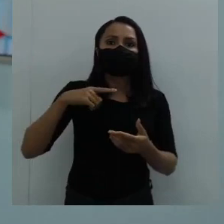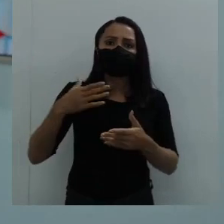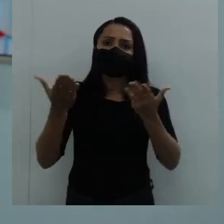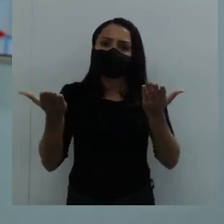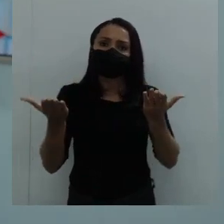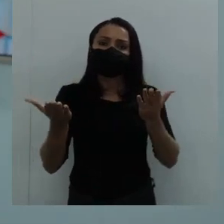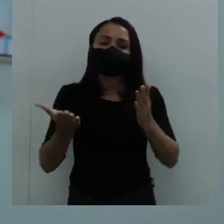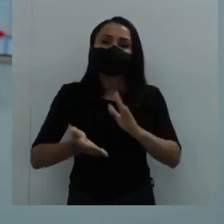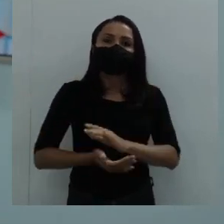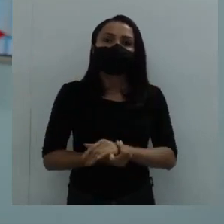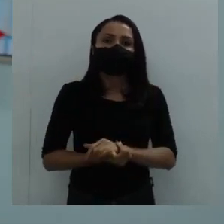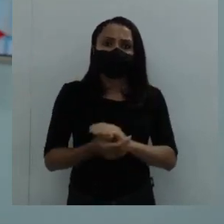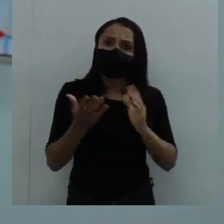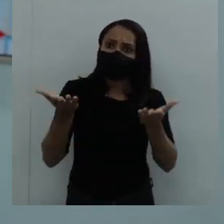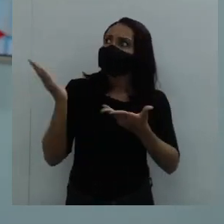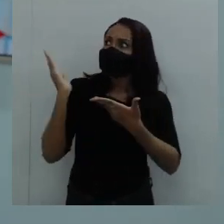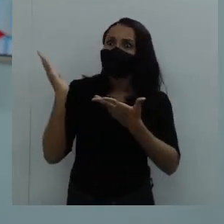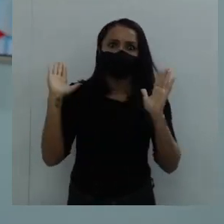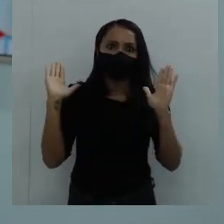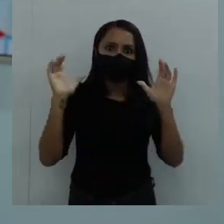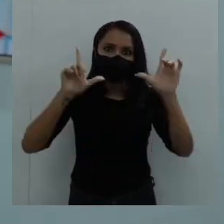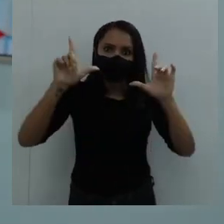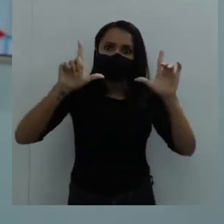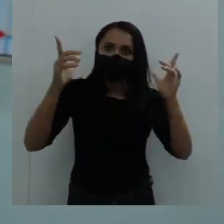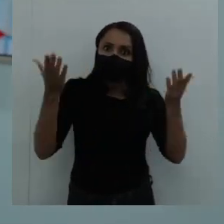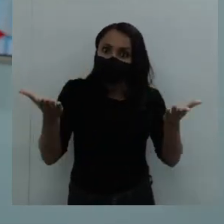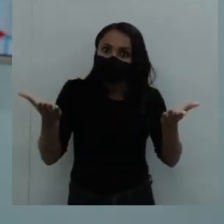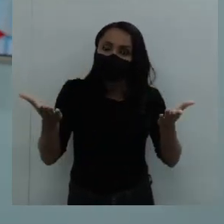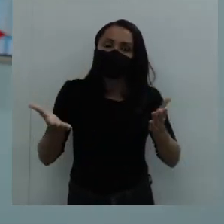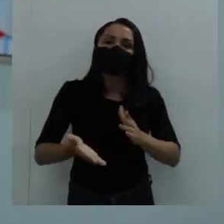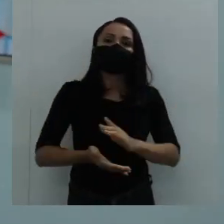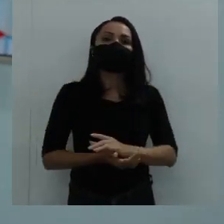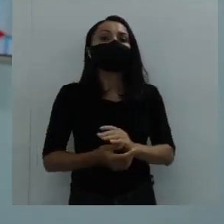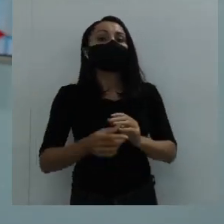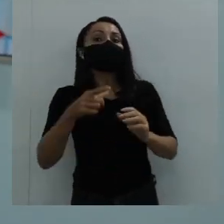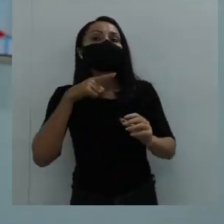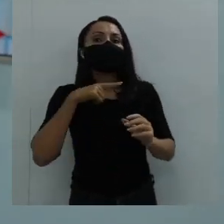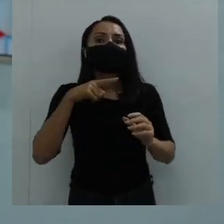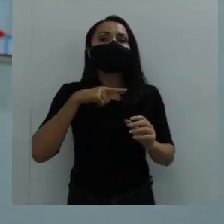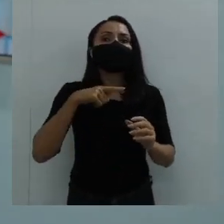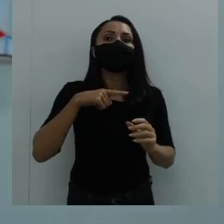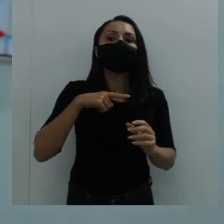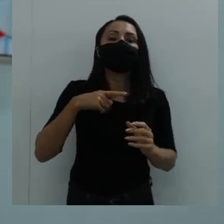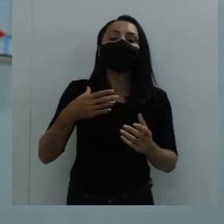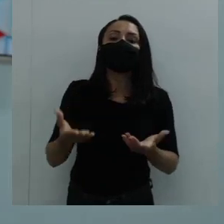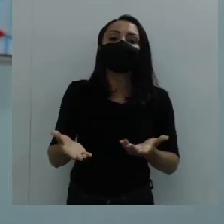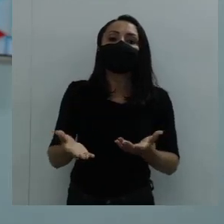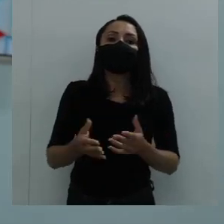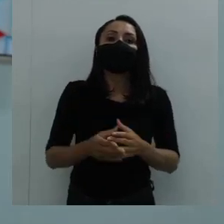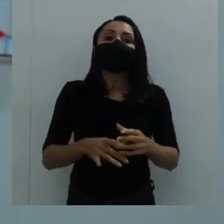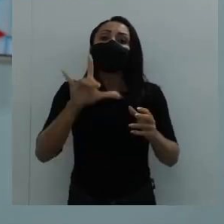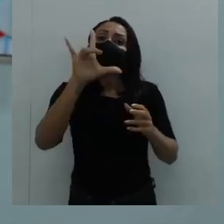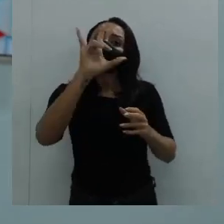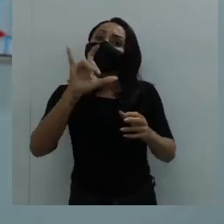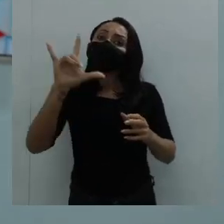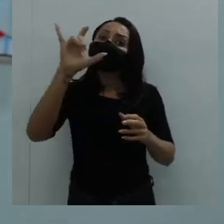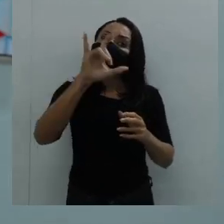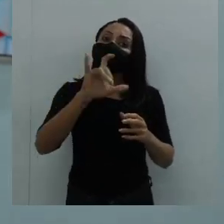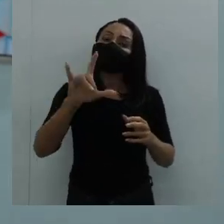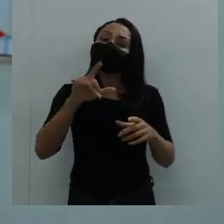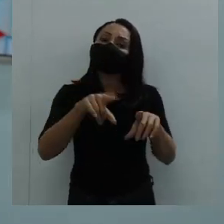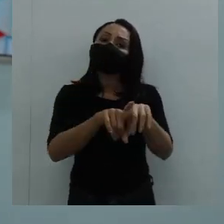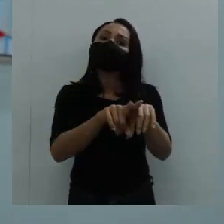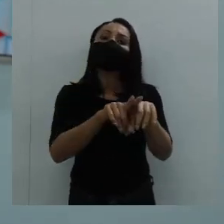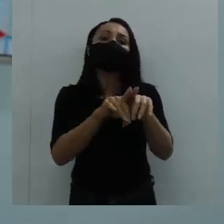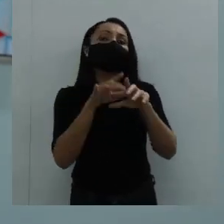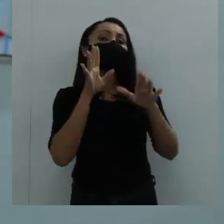telinha, mas não tem nada a ver, vocês estão vendo na televisão. Então na televisão tem o Instagram e tem o Facebook.